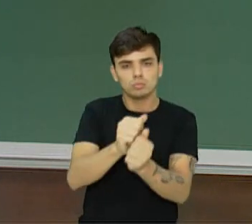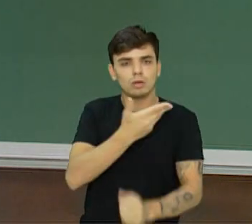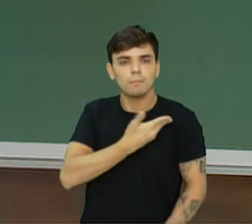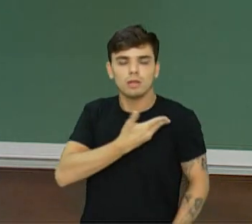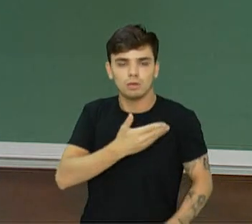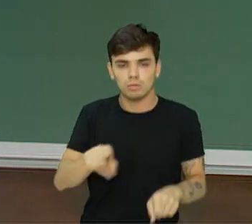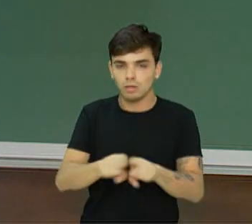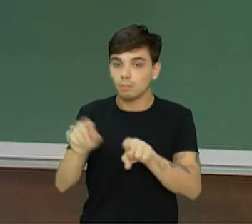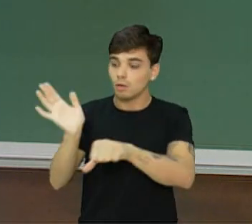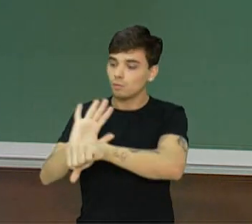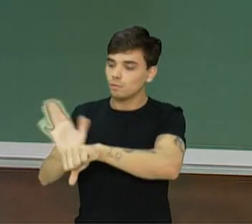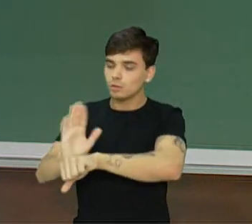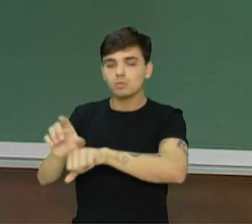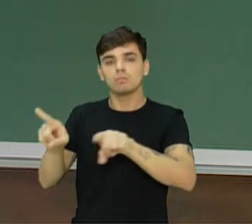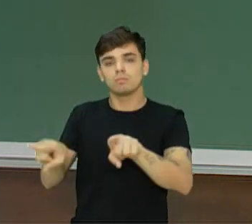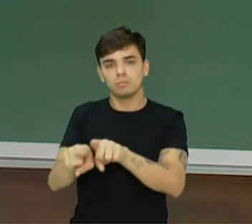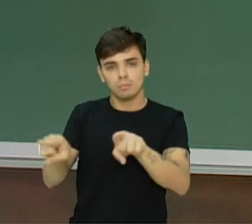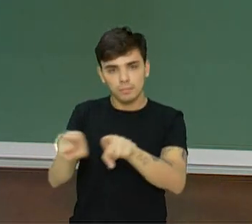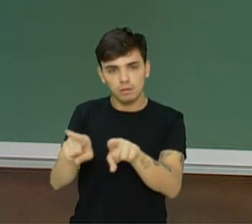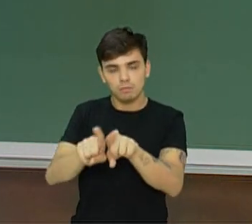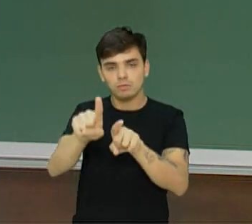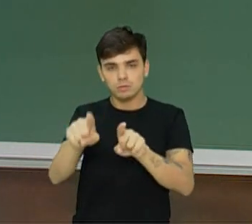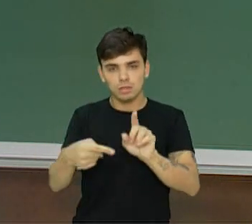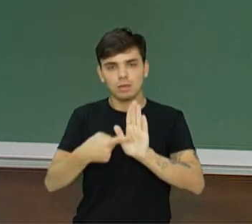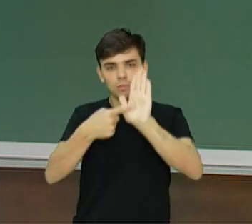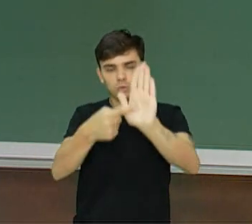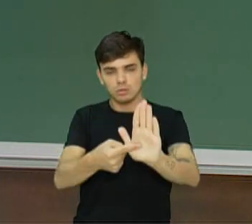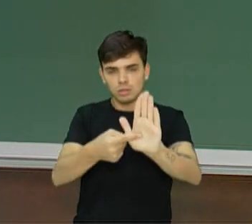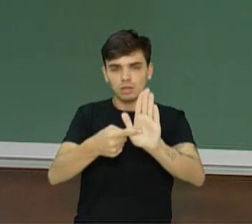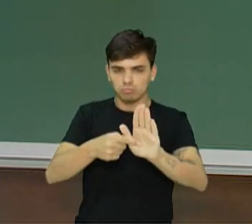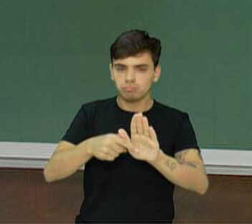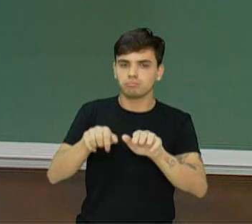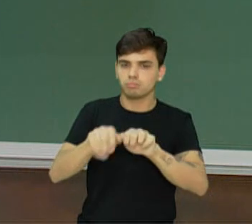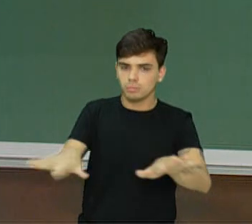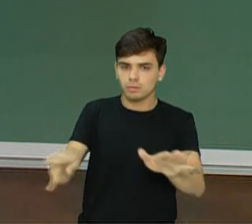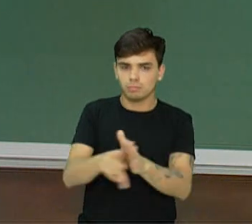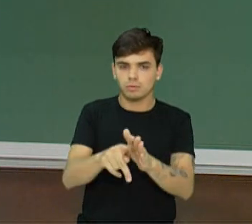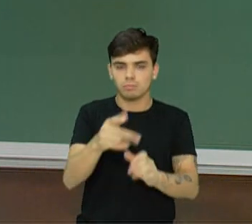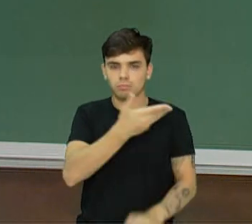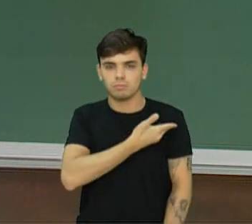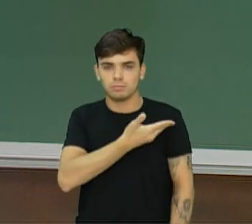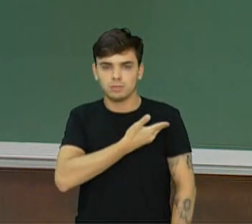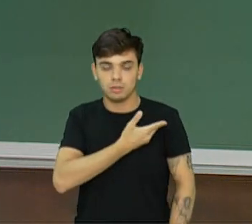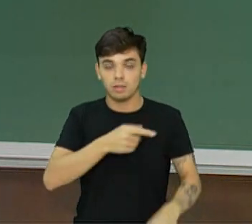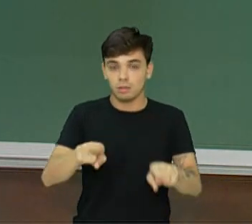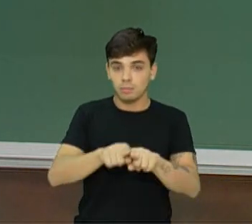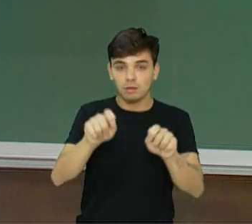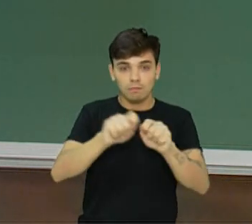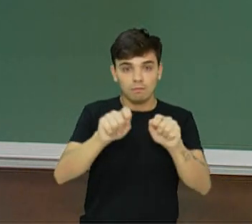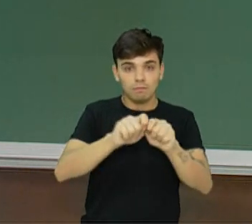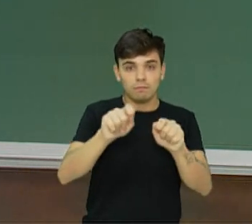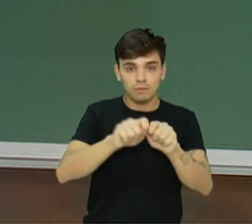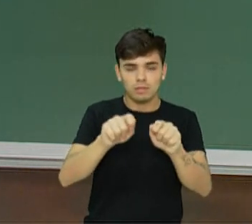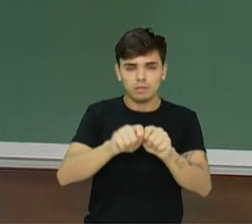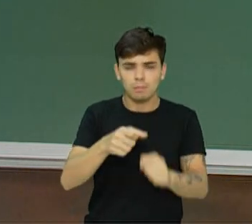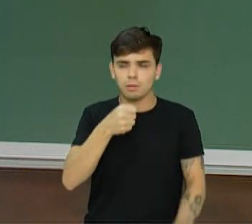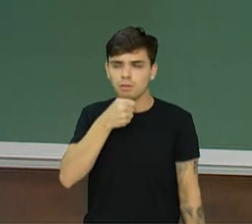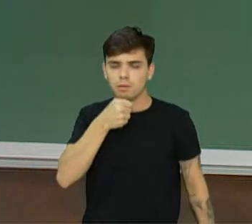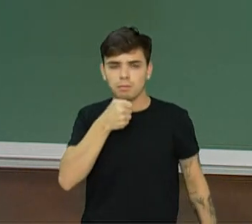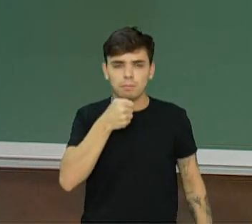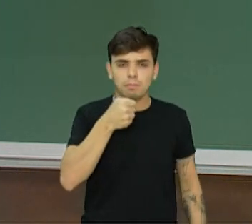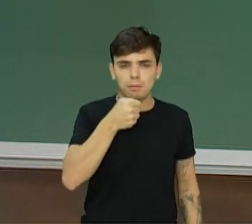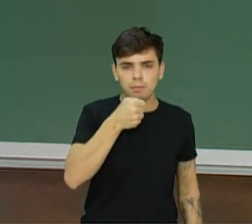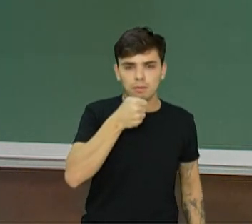colegas, um vídeo de repente para você postar e compartilhar com mais pessoas. Você pode fazer um podcast, sabe?